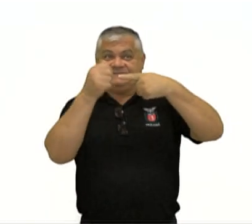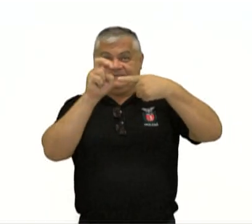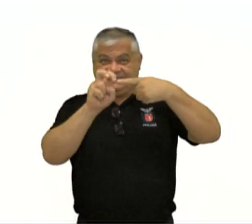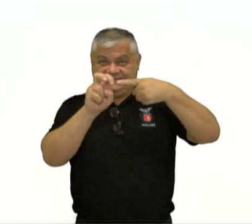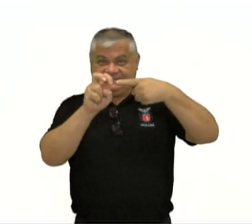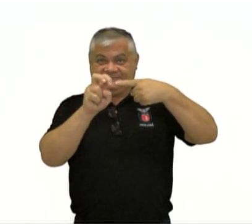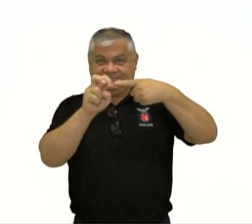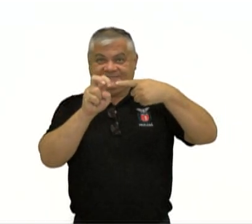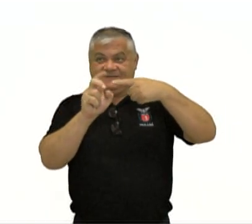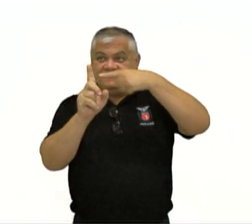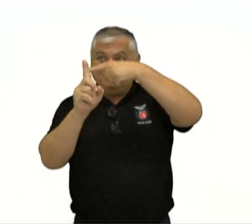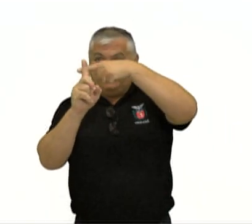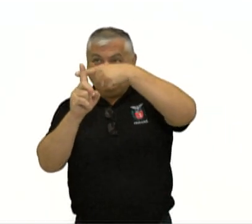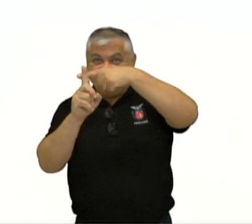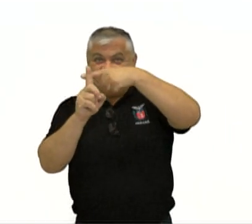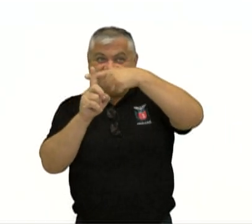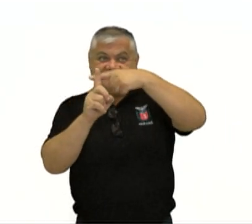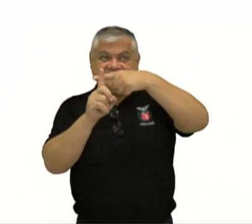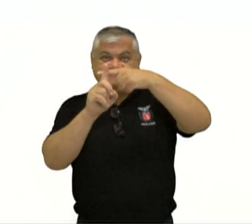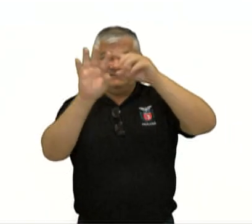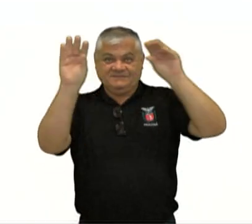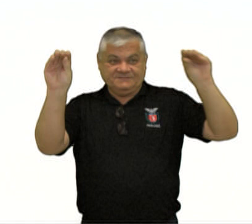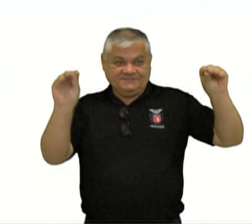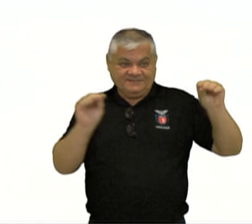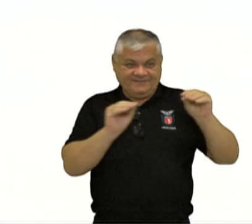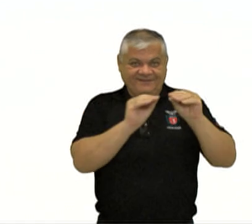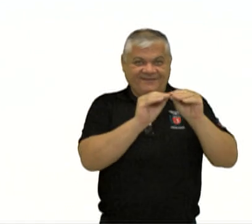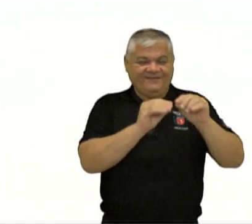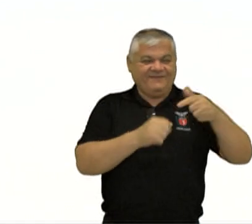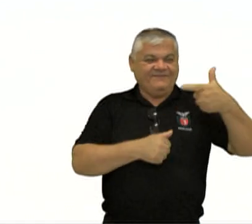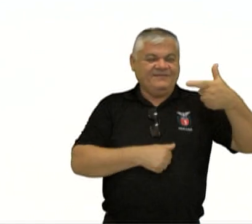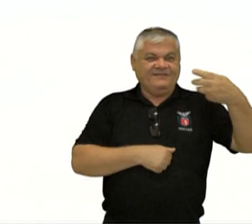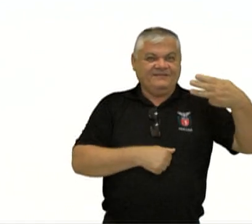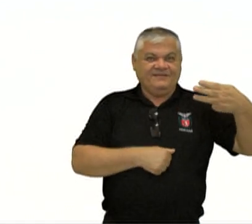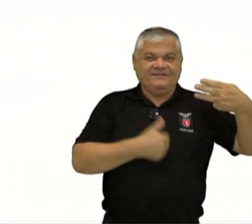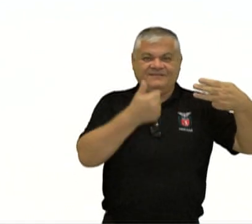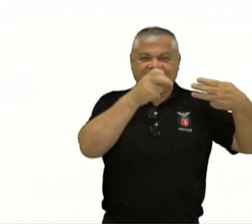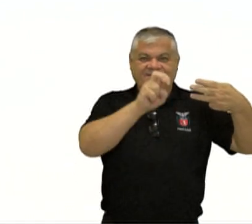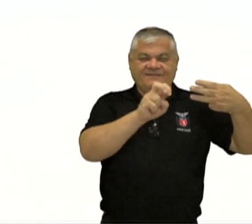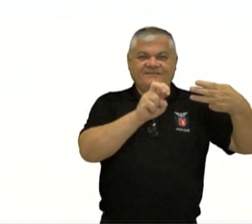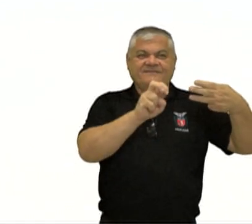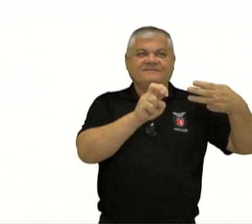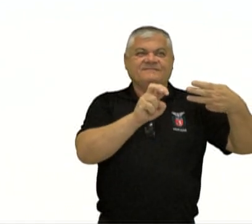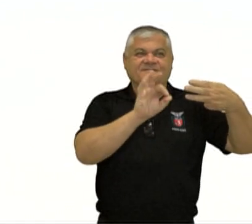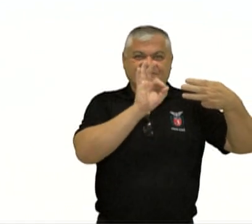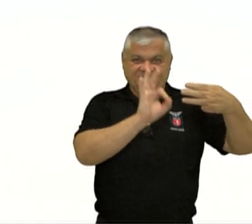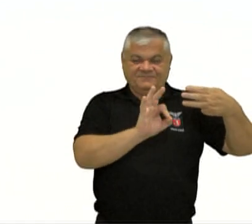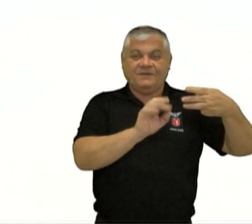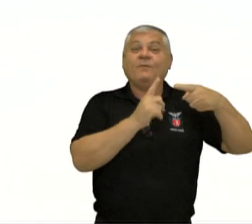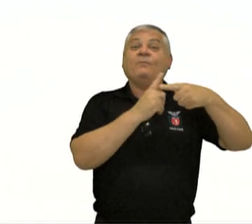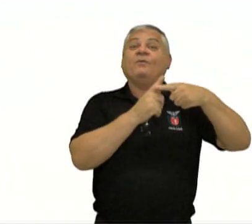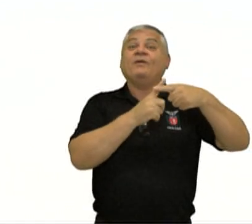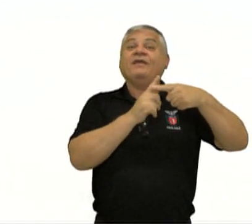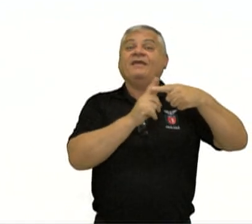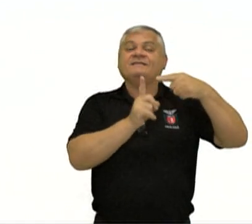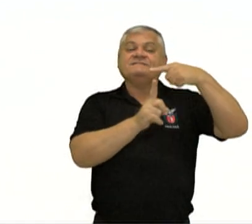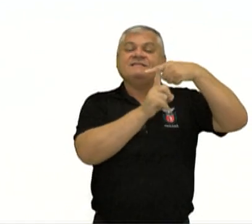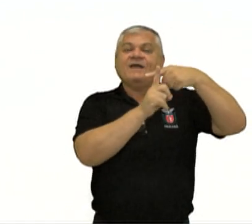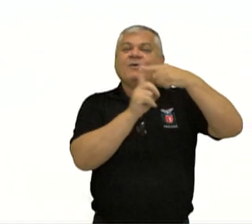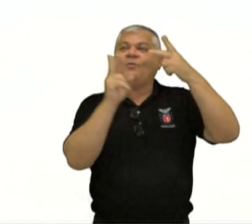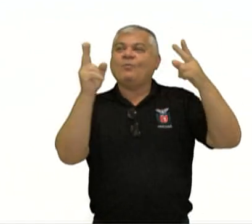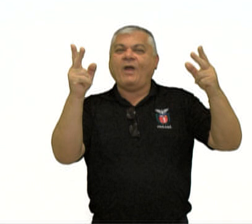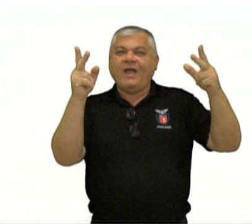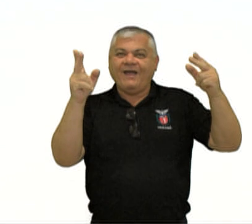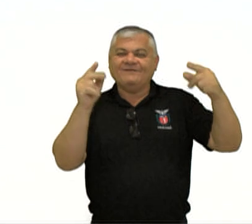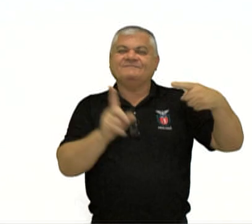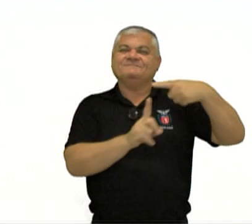15, nós pegamos o número 15 e puxamos para cá. A gente trocou a ordem dele por causa da propriedade comutativa.